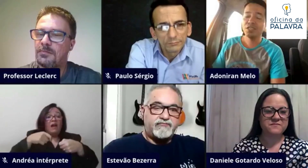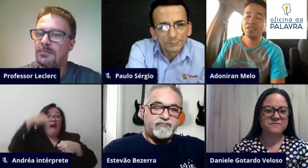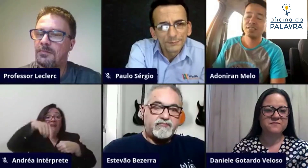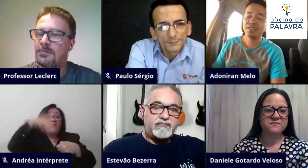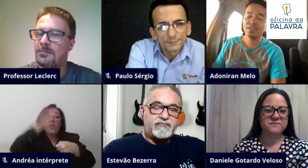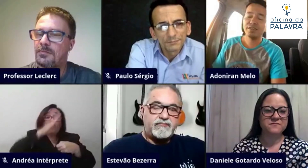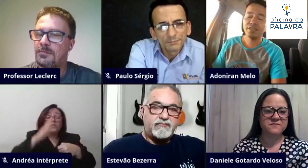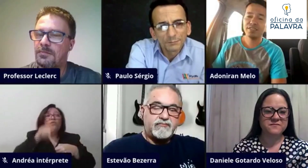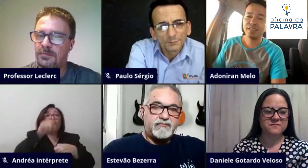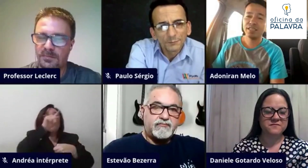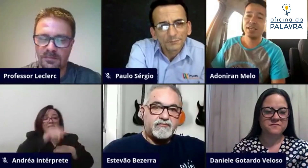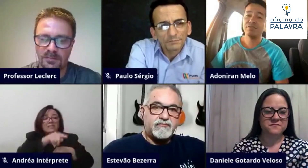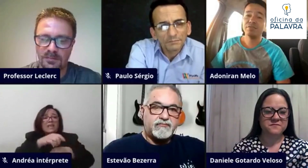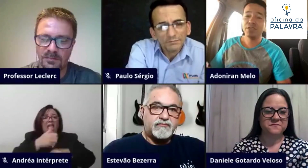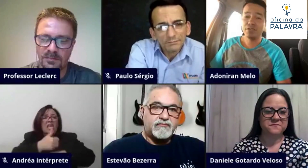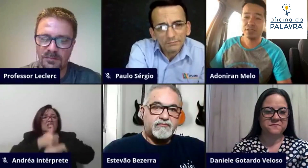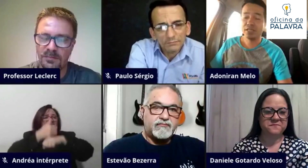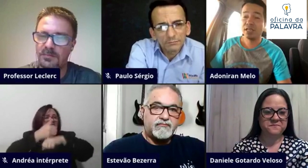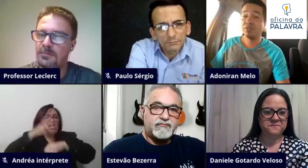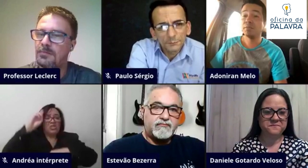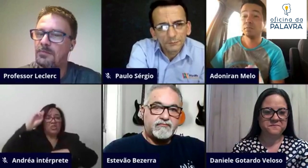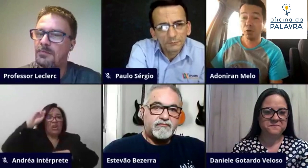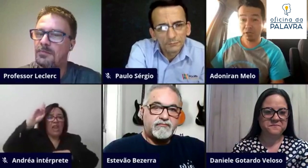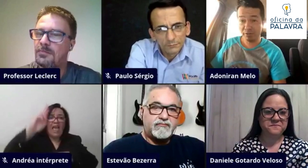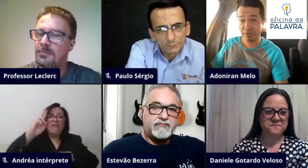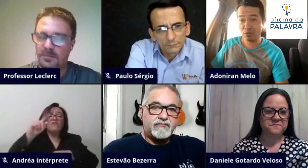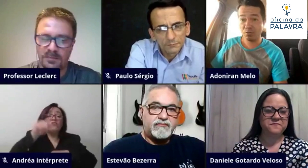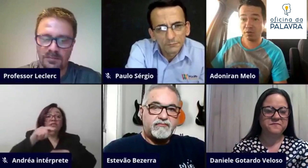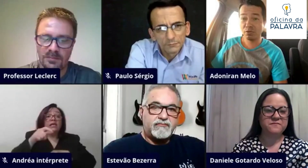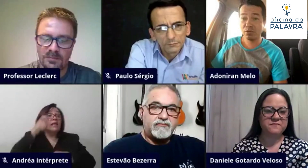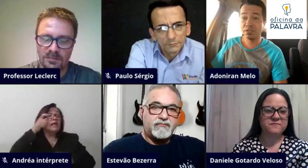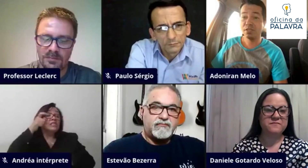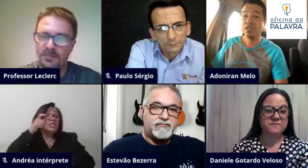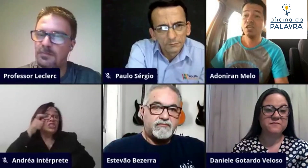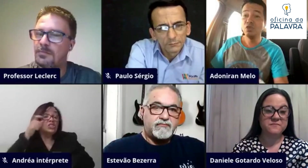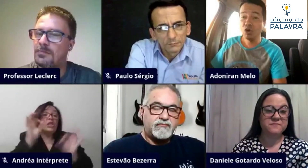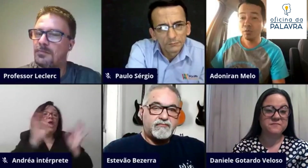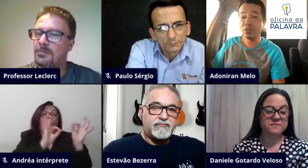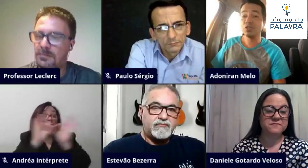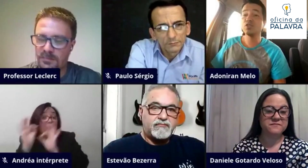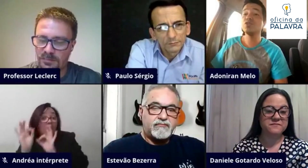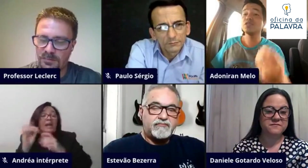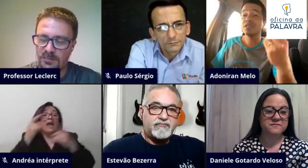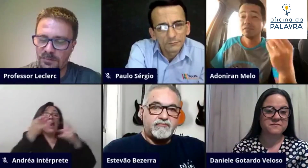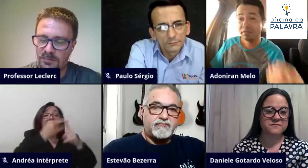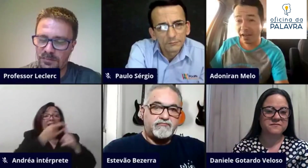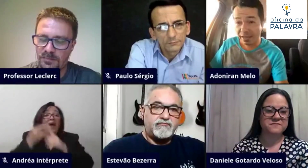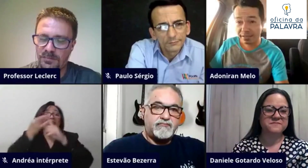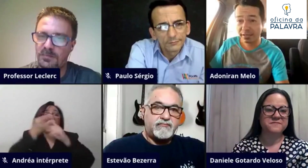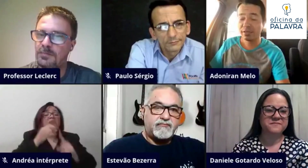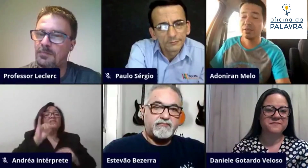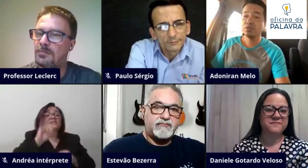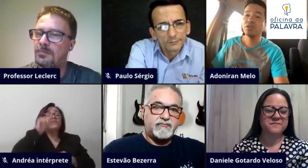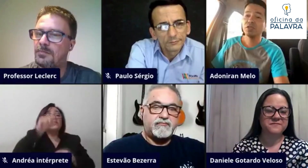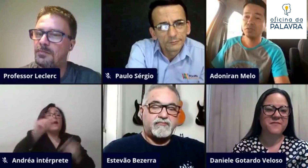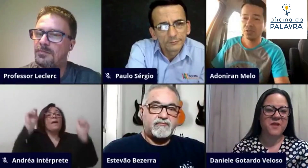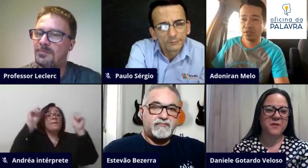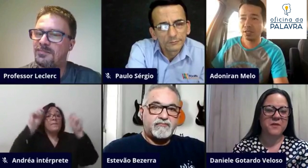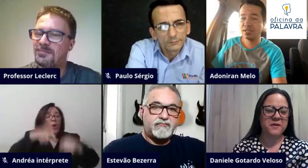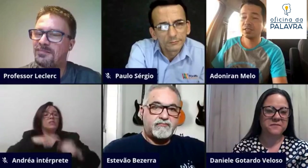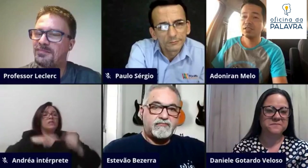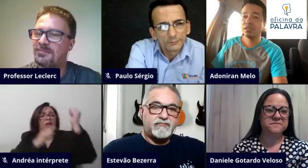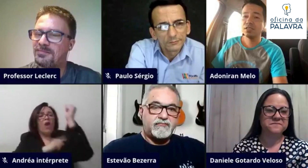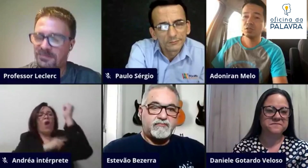ouvindo essa live, vendo essa live, que pode fazer alguma coisa, em nome de Jesus, faça, porque eu